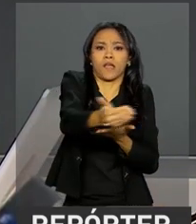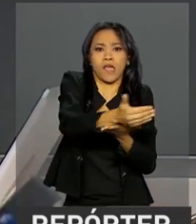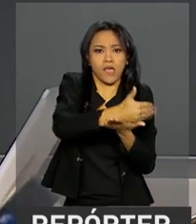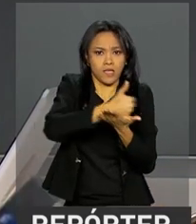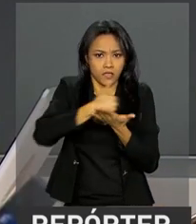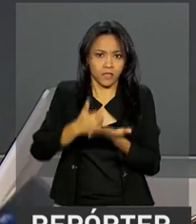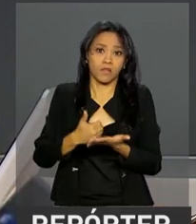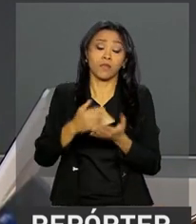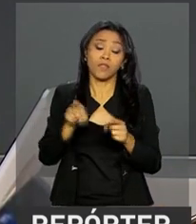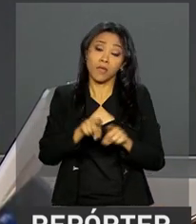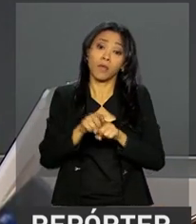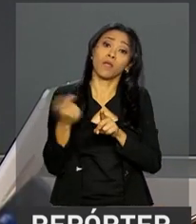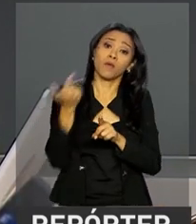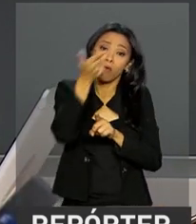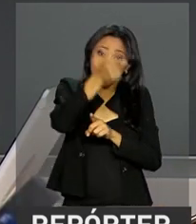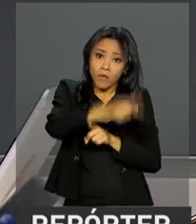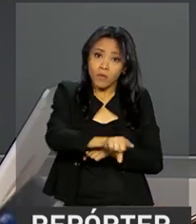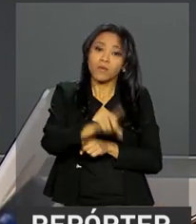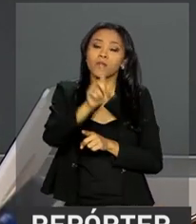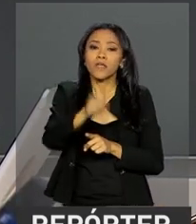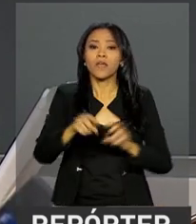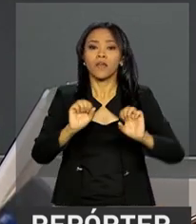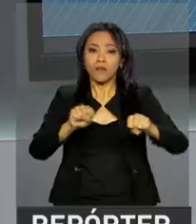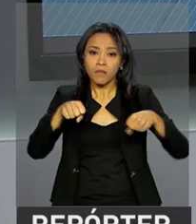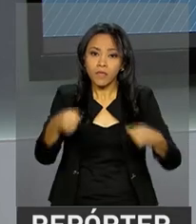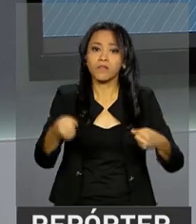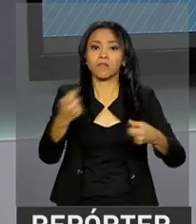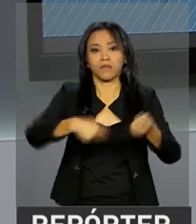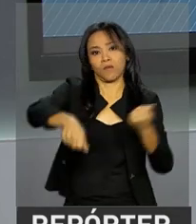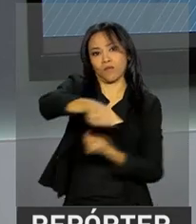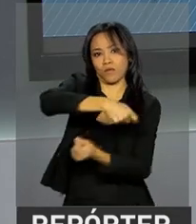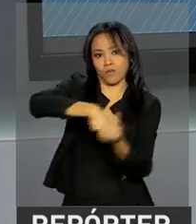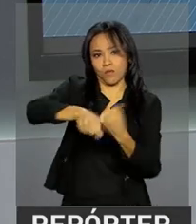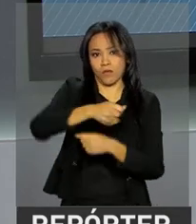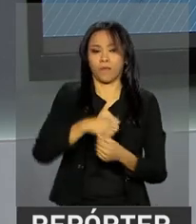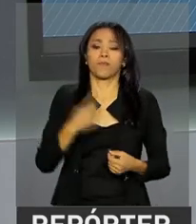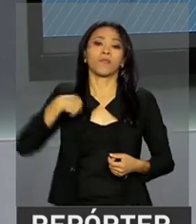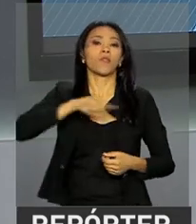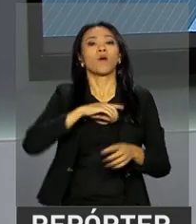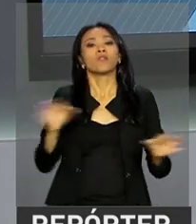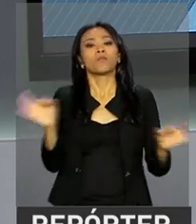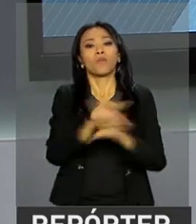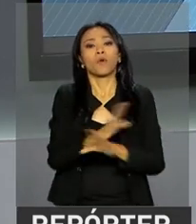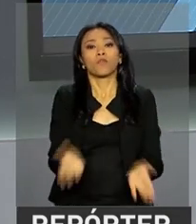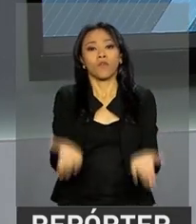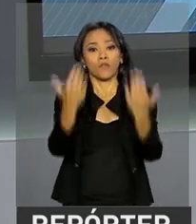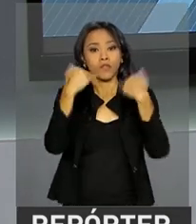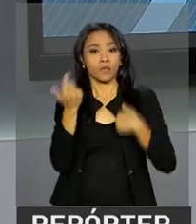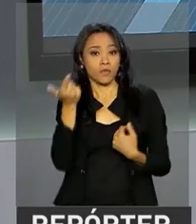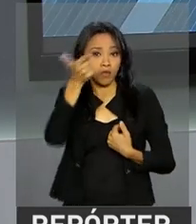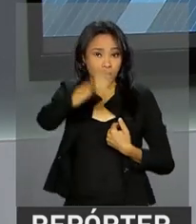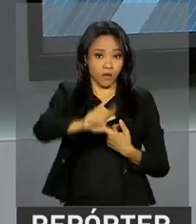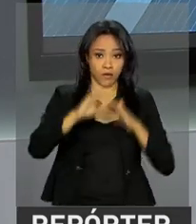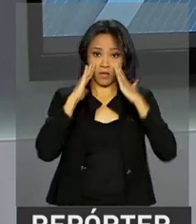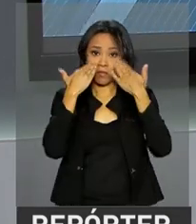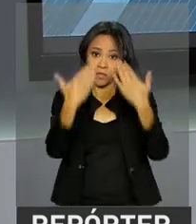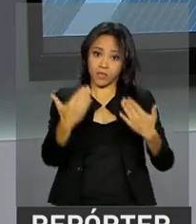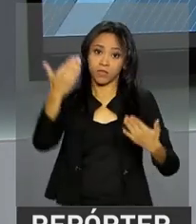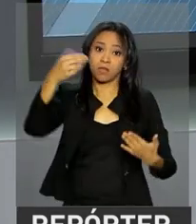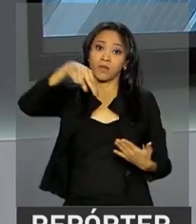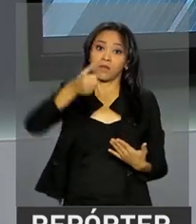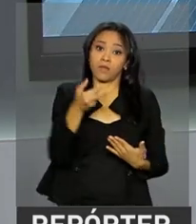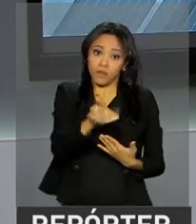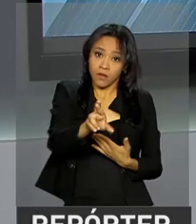mais relevante, que é a recuperação da economia. Nós ficamos por aqui, voltamos em uma hora na próxima edição do